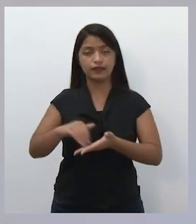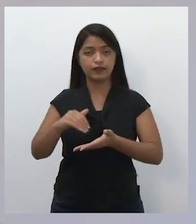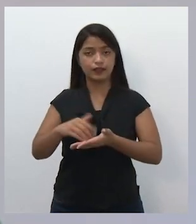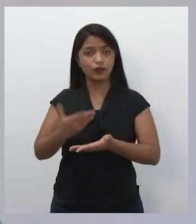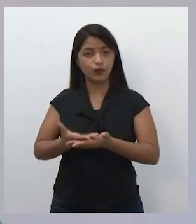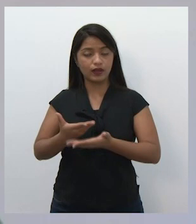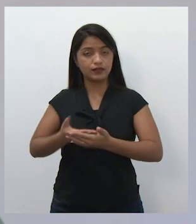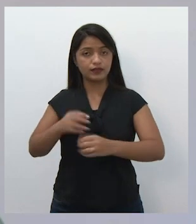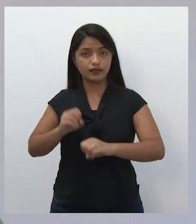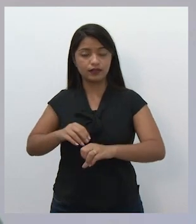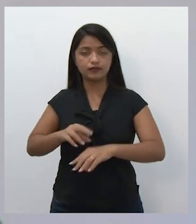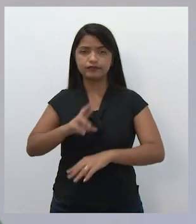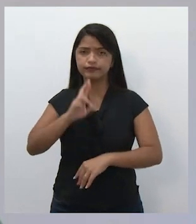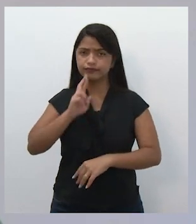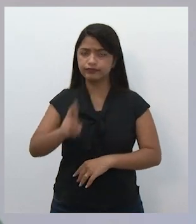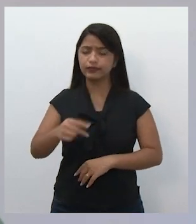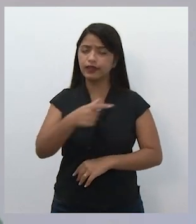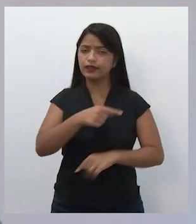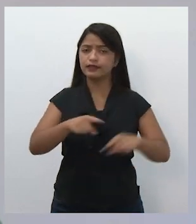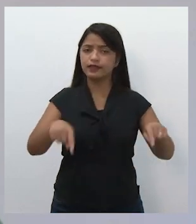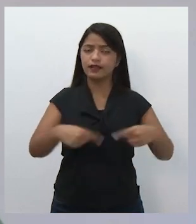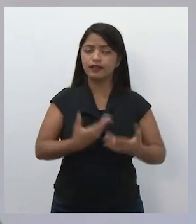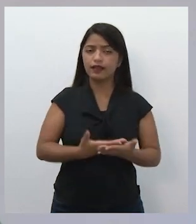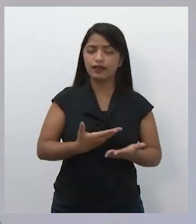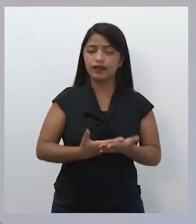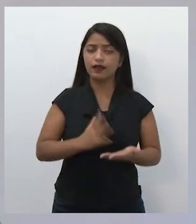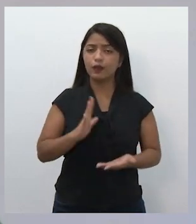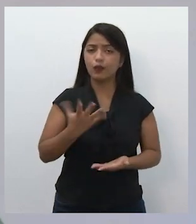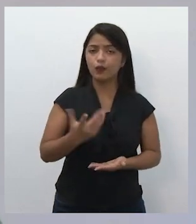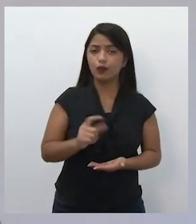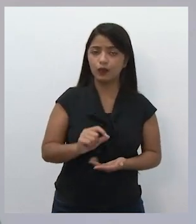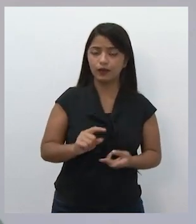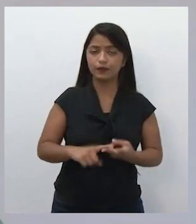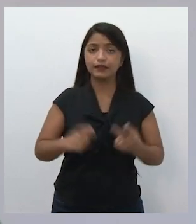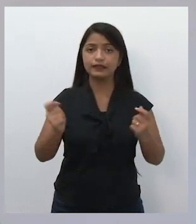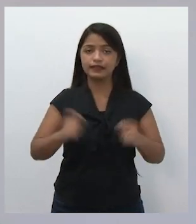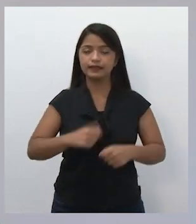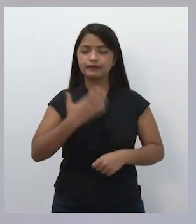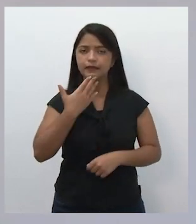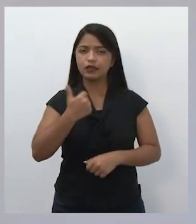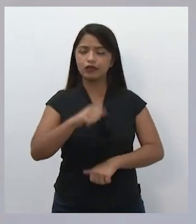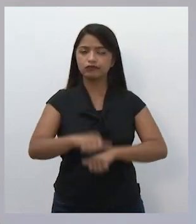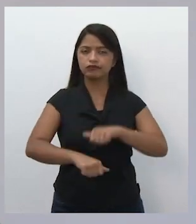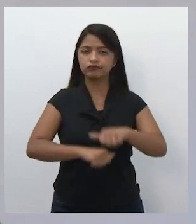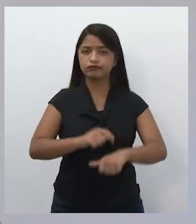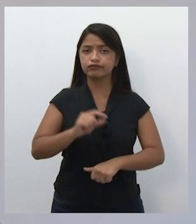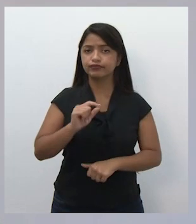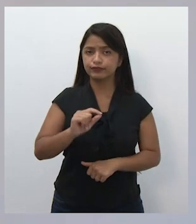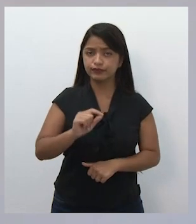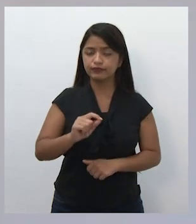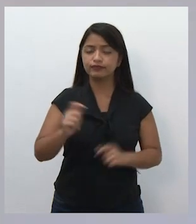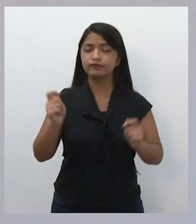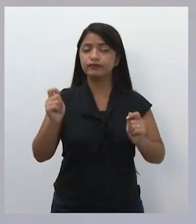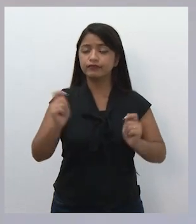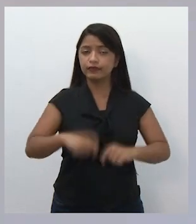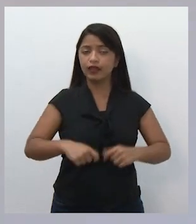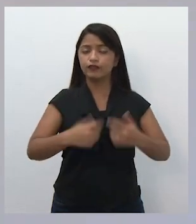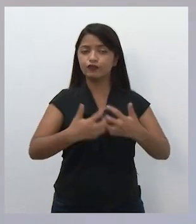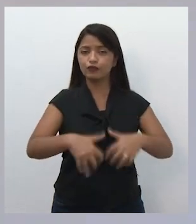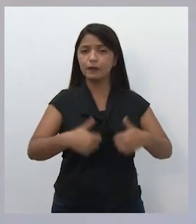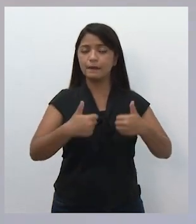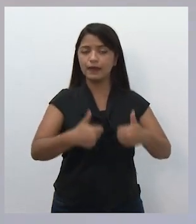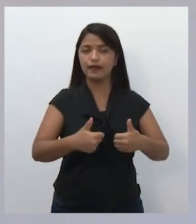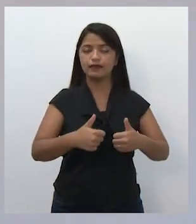ser aprimorado, o que pode ser acrescentado, aquilo que funciona realmente para a rede, porque isso também vai